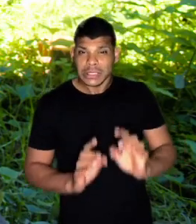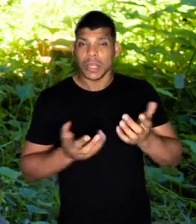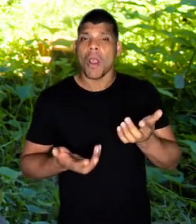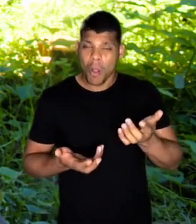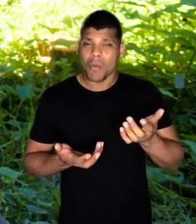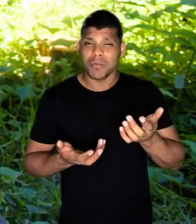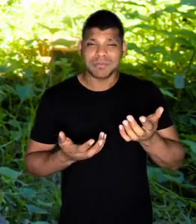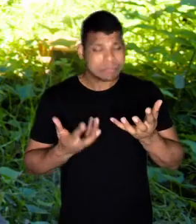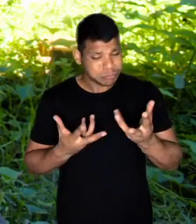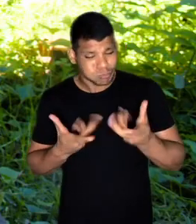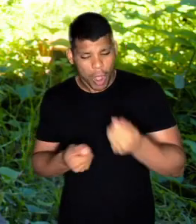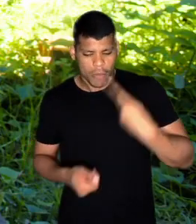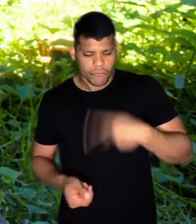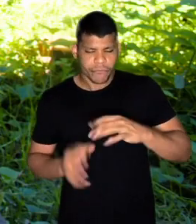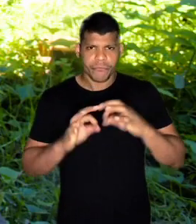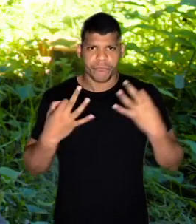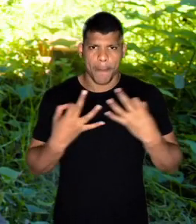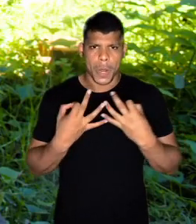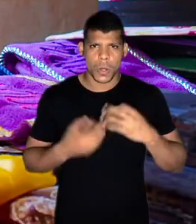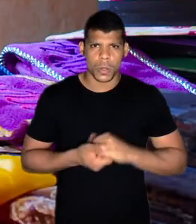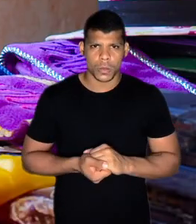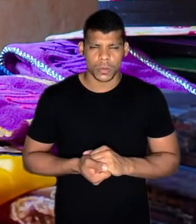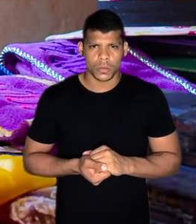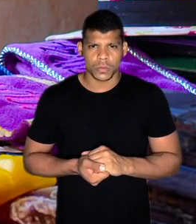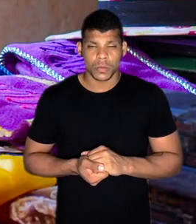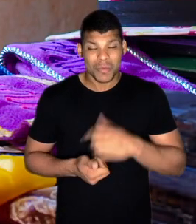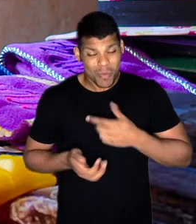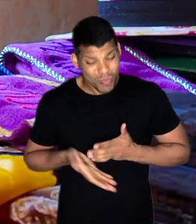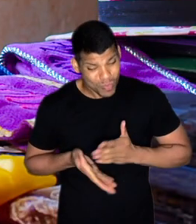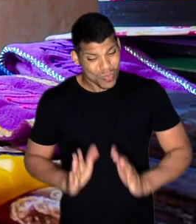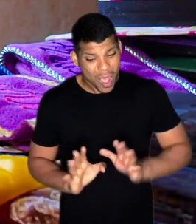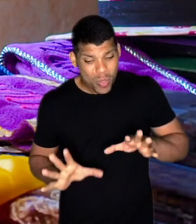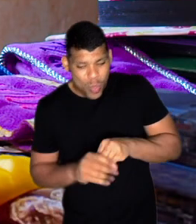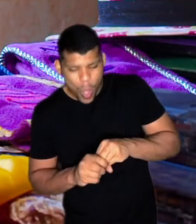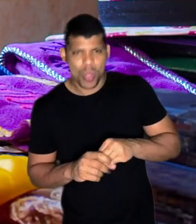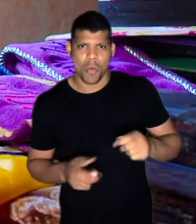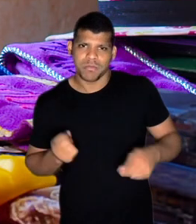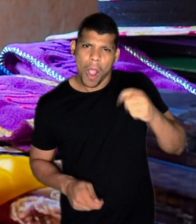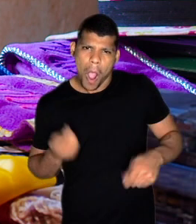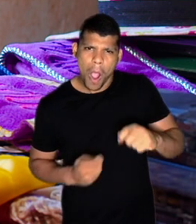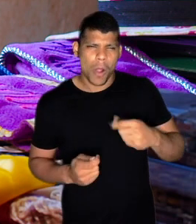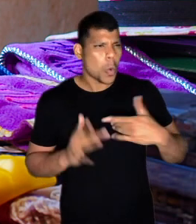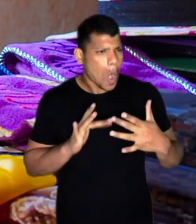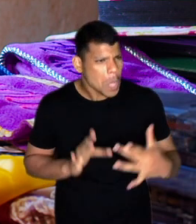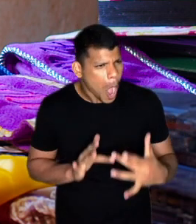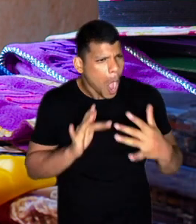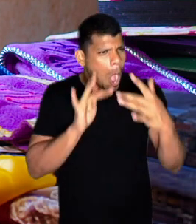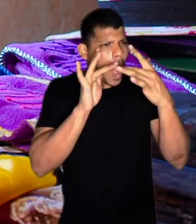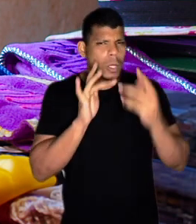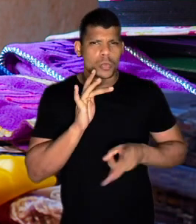tão especial e tão cara para mim para nossa família vive nasci nesse berço né Juninho